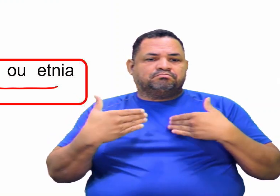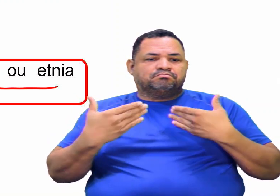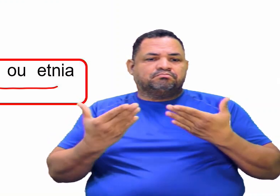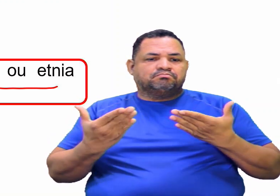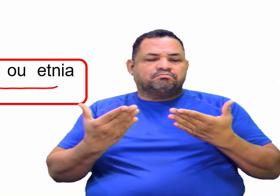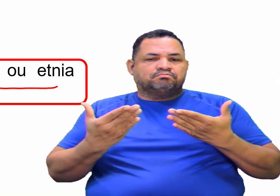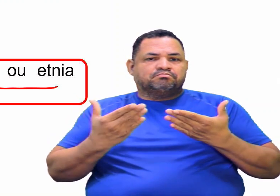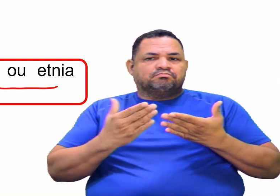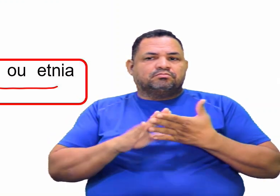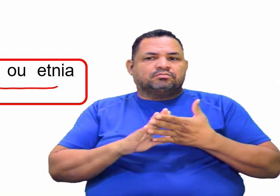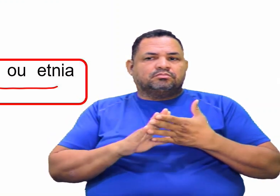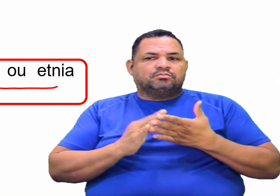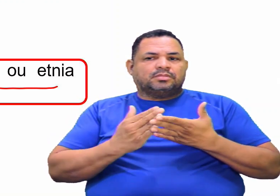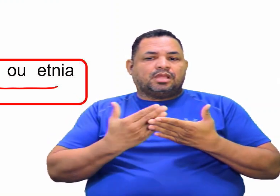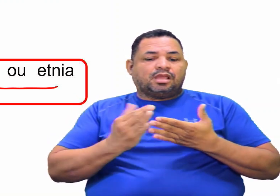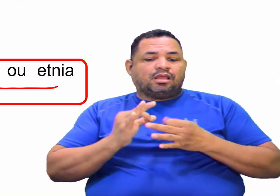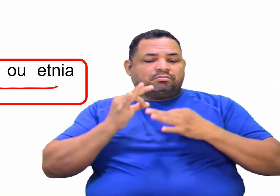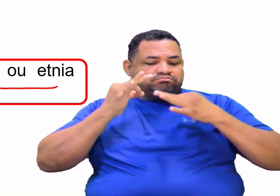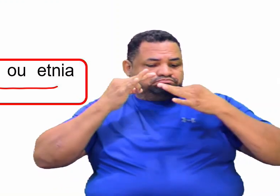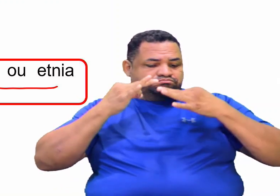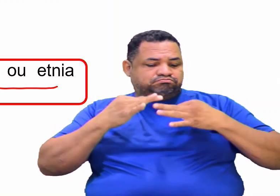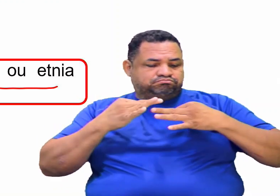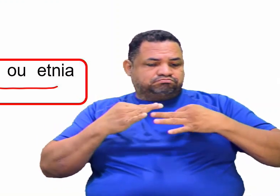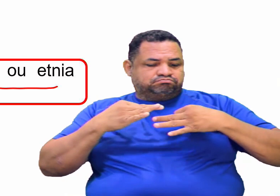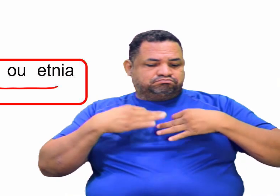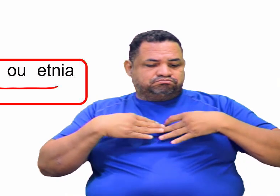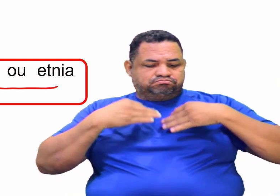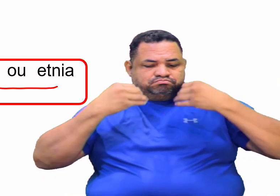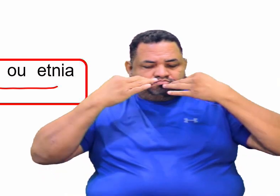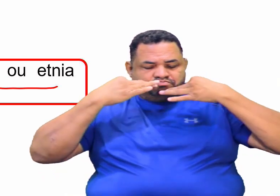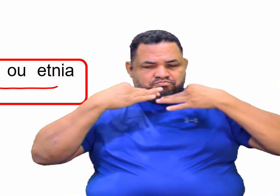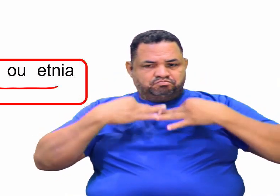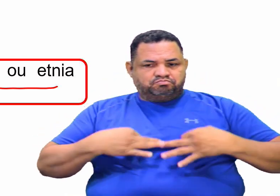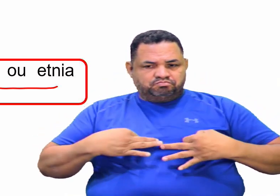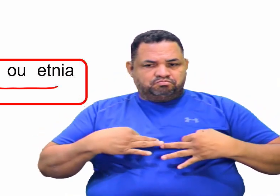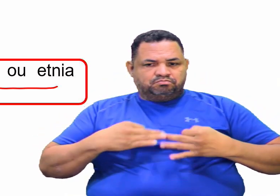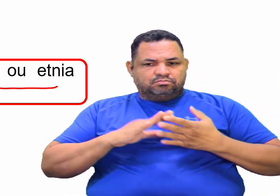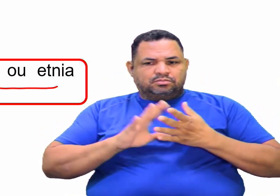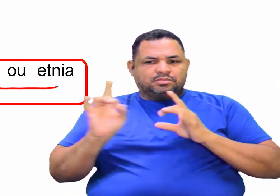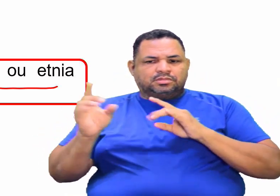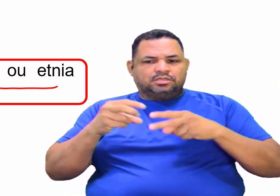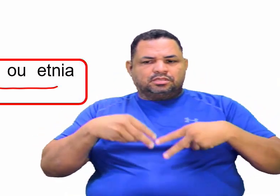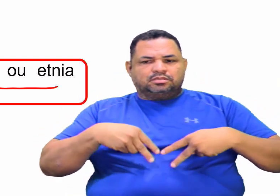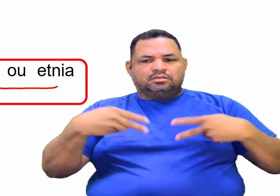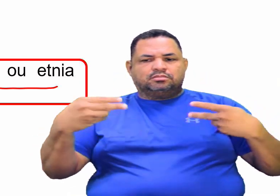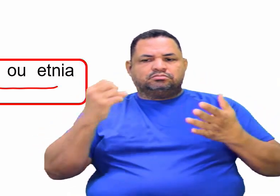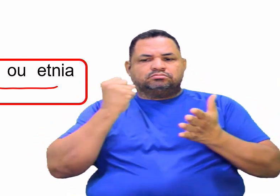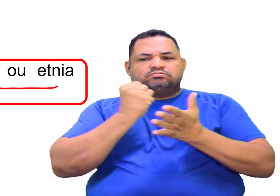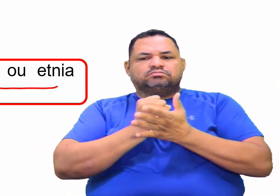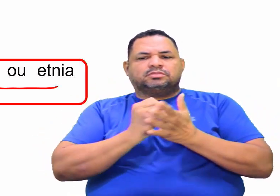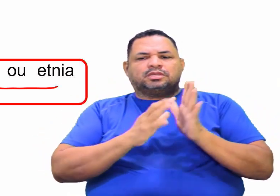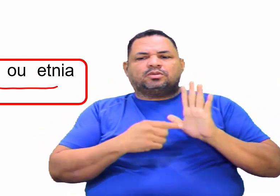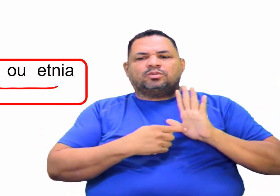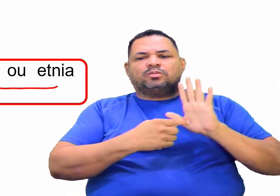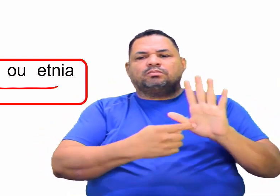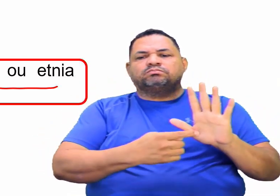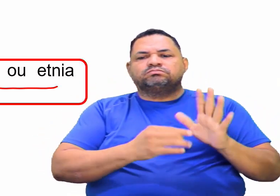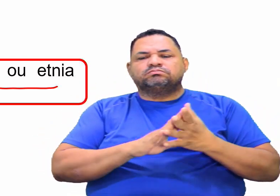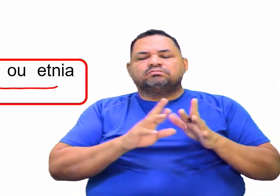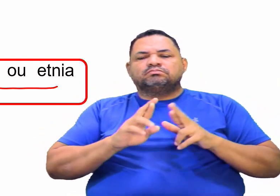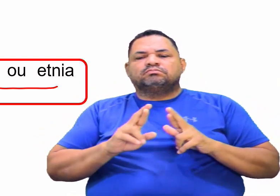É um ponto de honra cada etnia marcar o seu jeito de ser, mostrar o